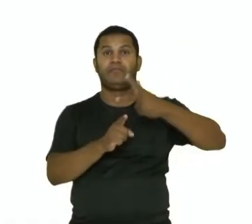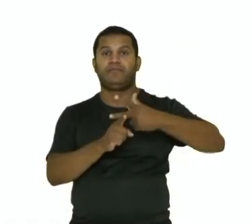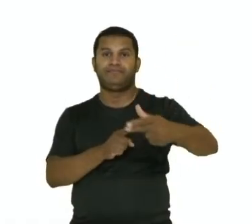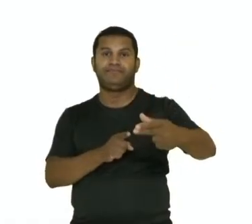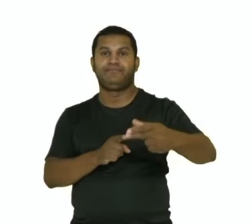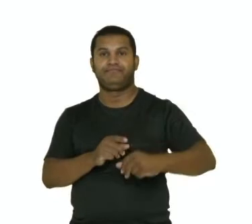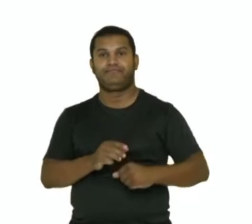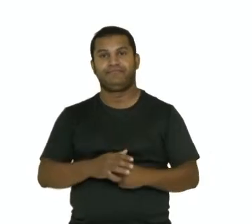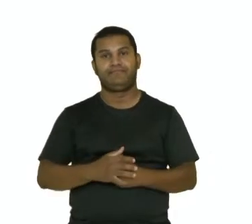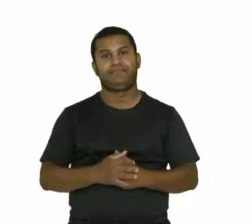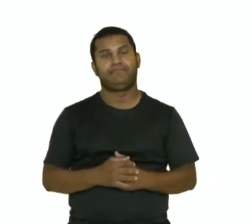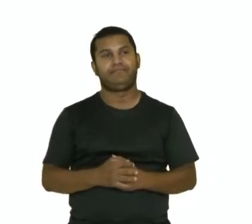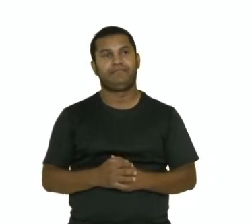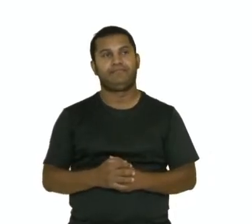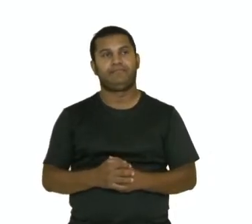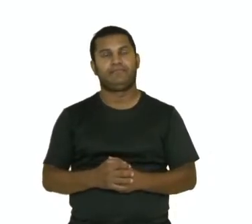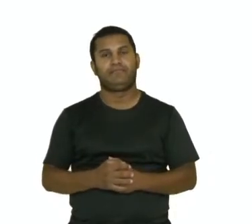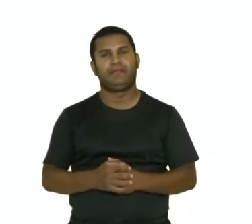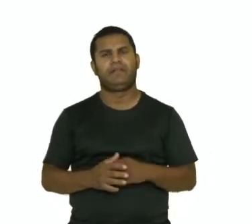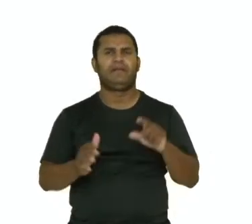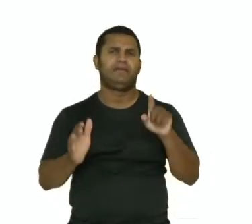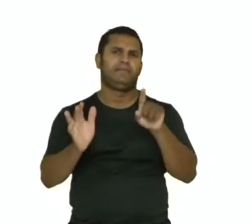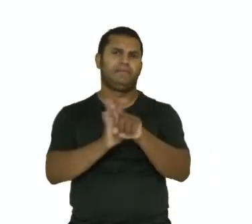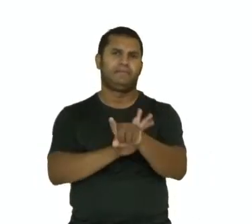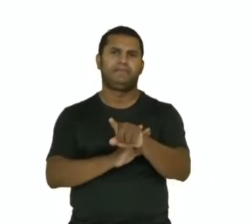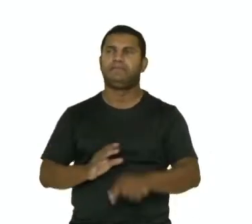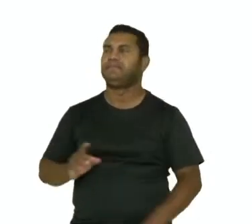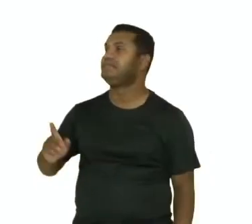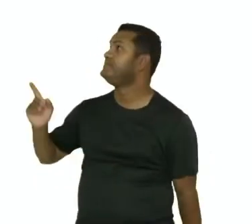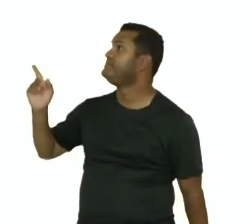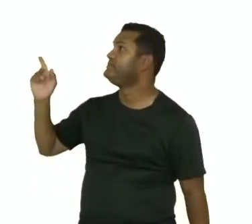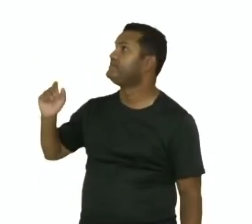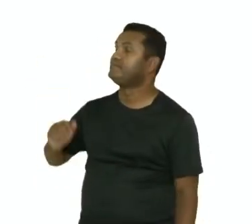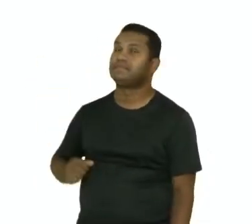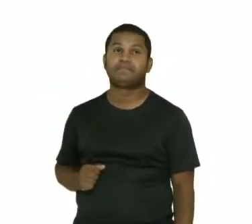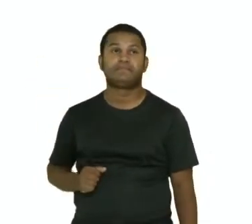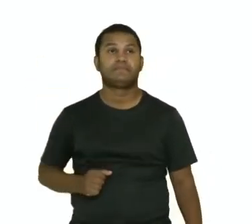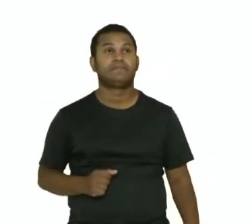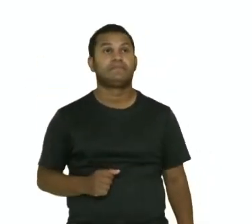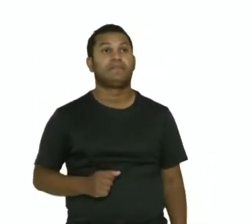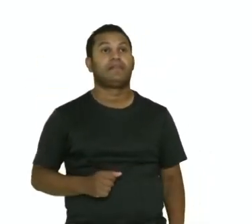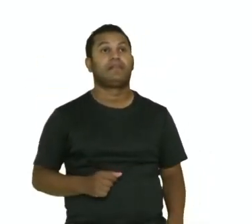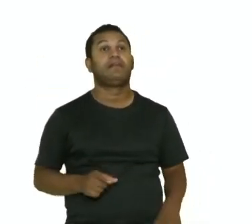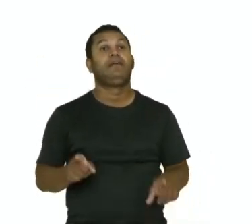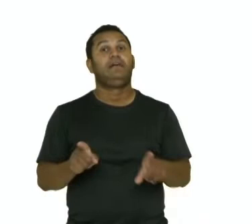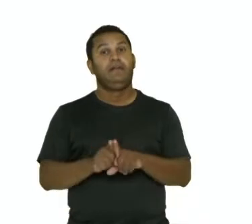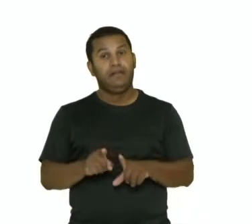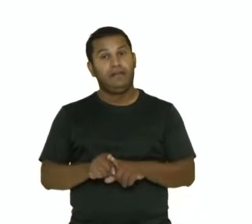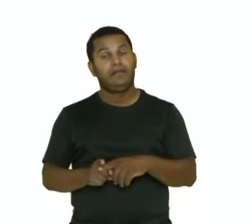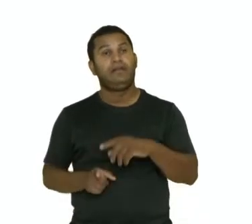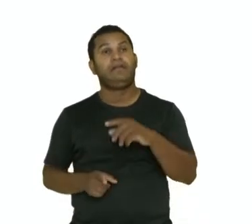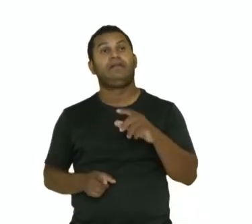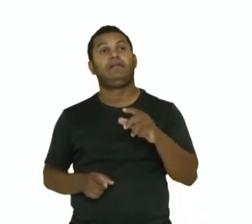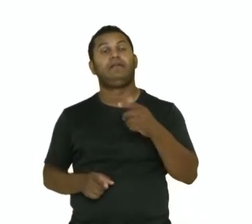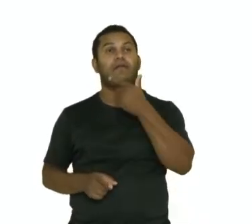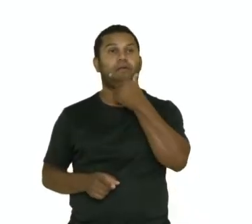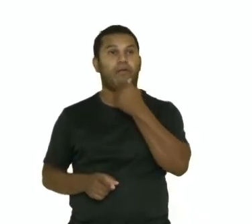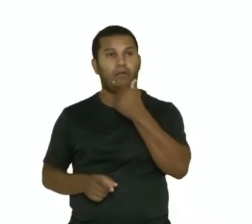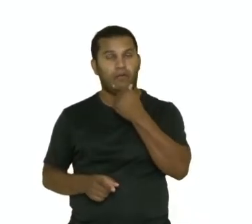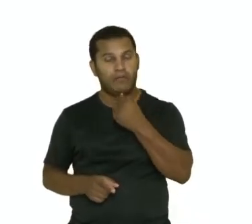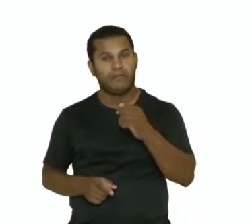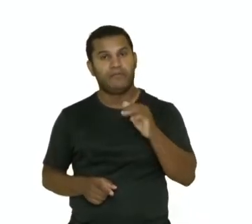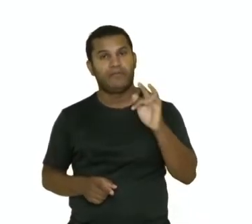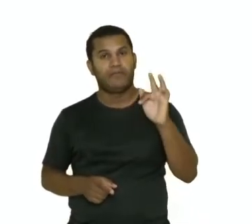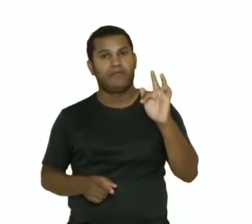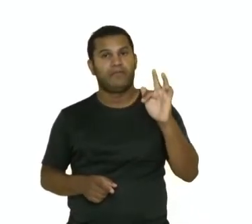próxima atividade. Tal como Cortés, Pizarro também se utilizou dos conflitos internos para conquistar os